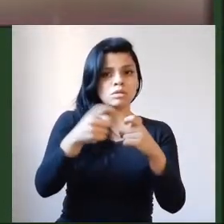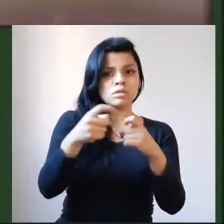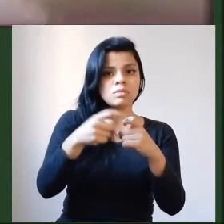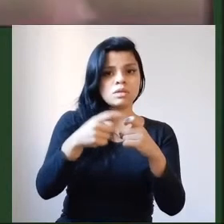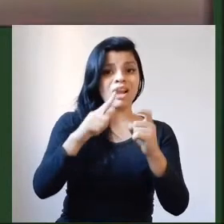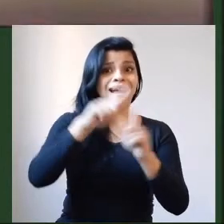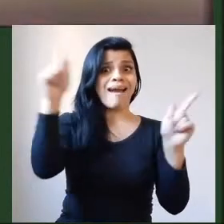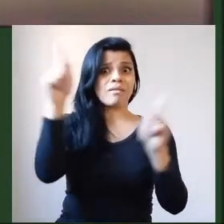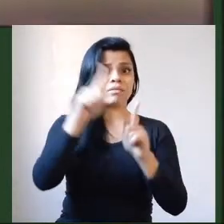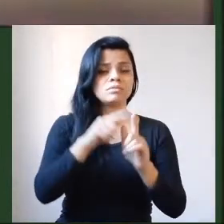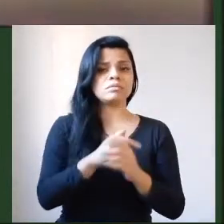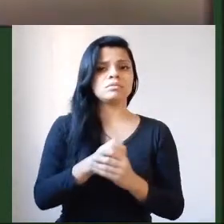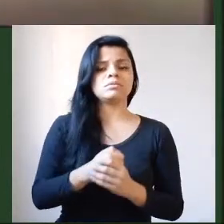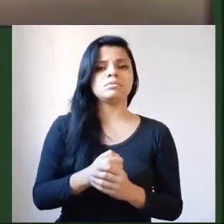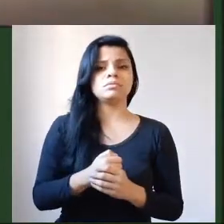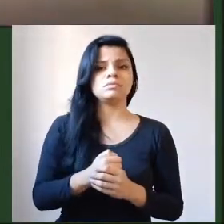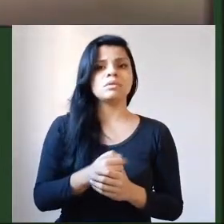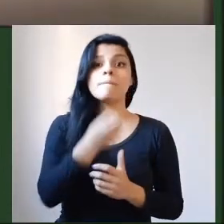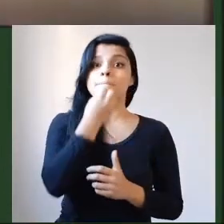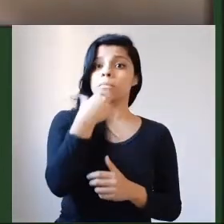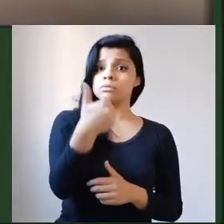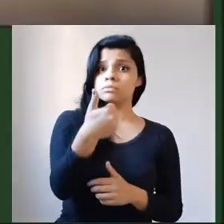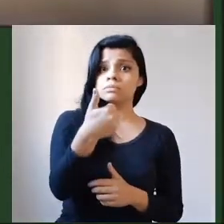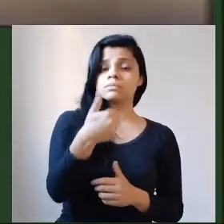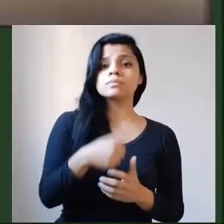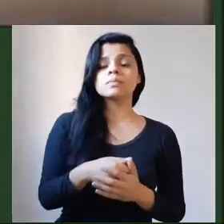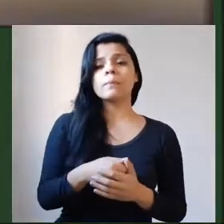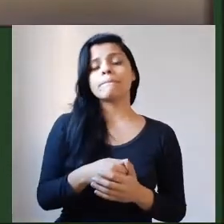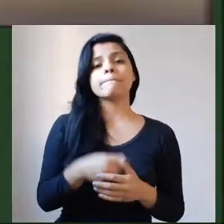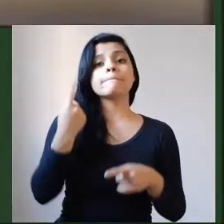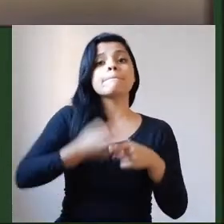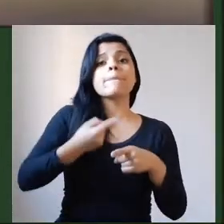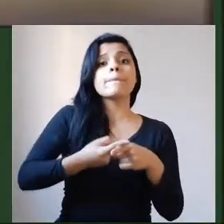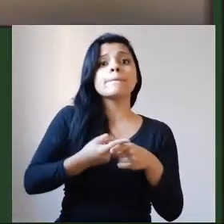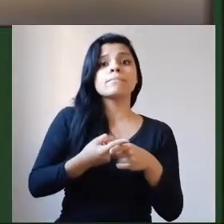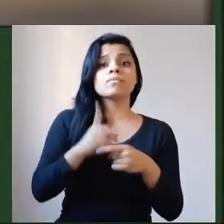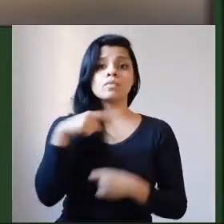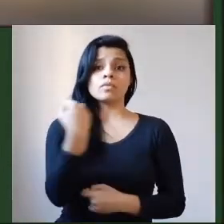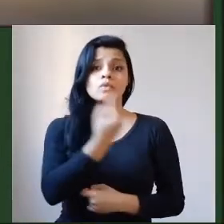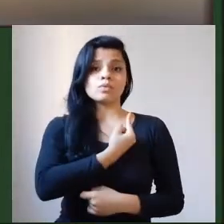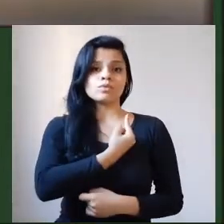pares, lutando em algo novo,